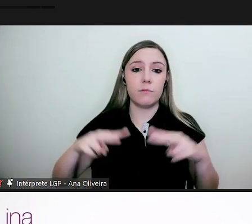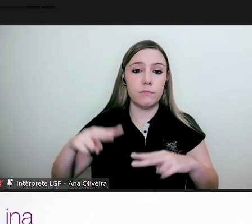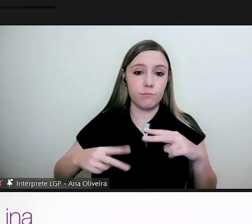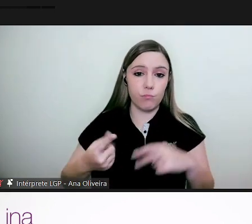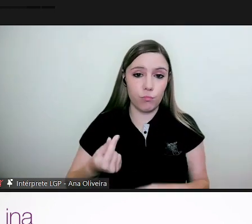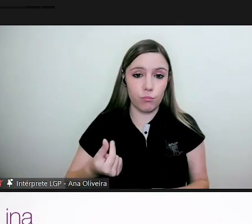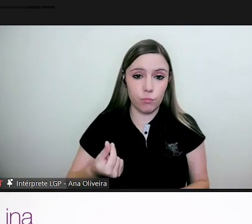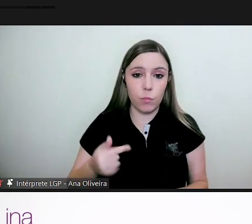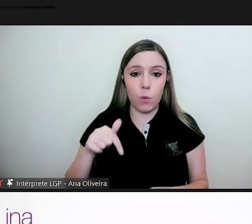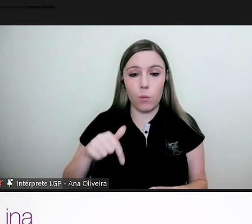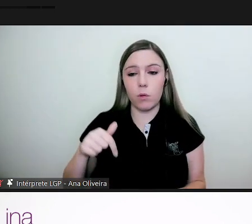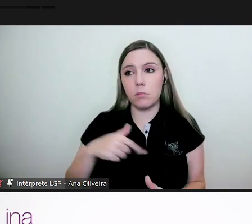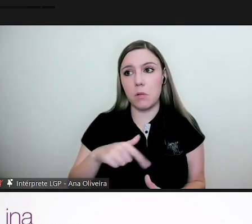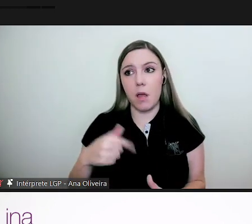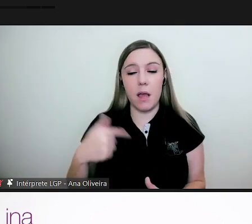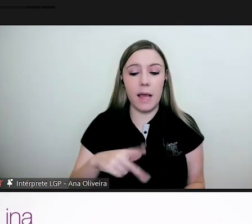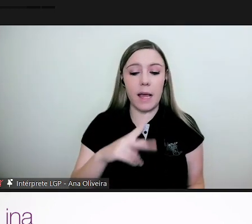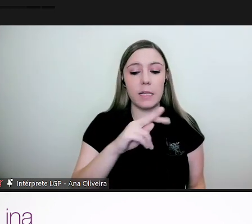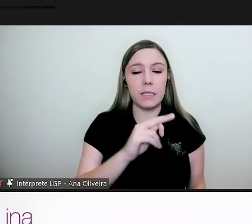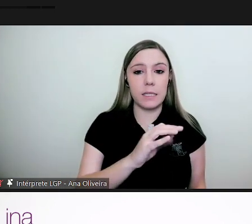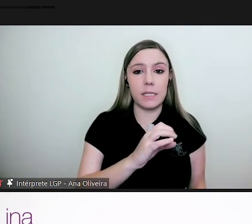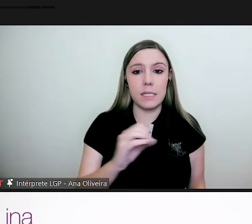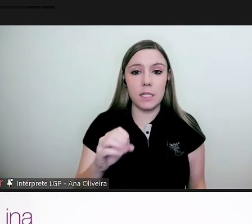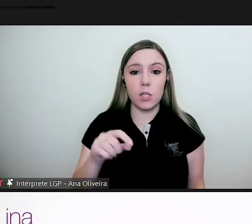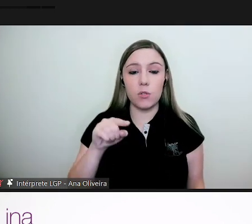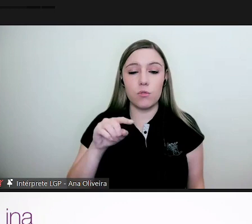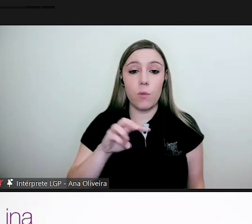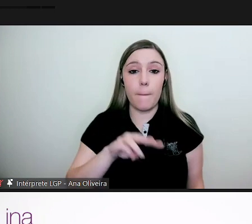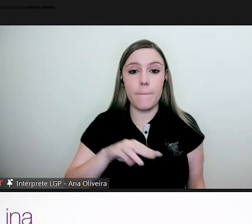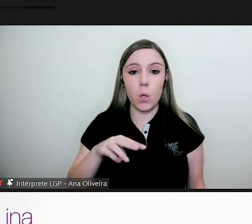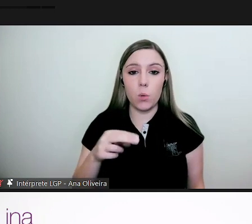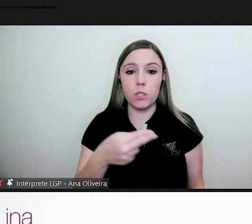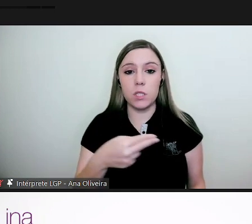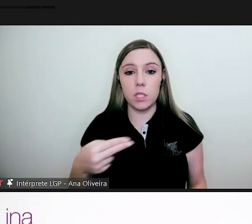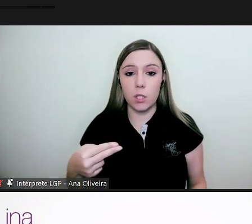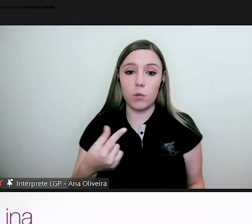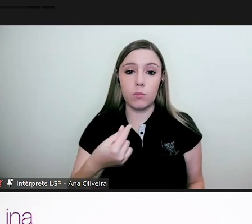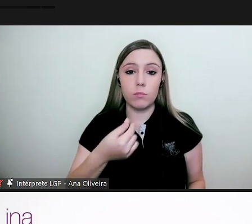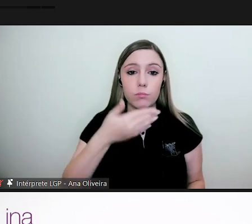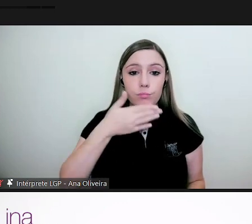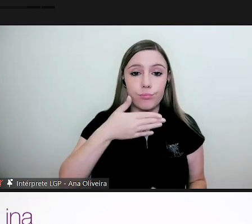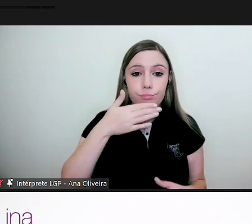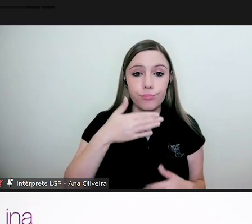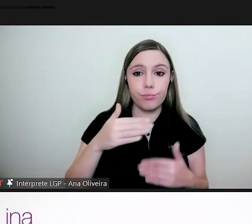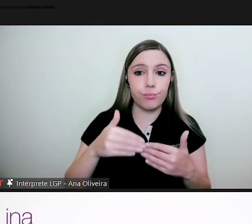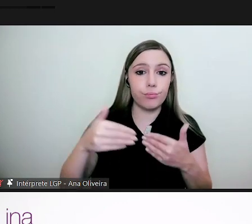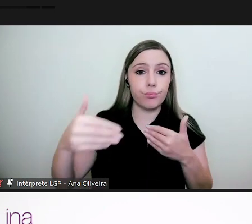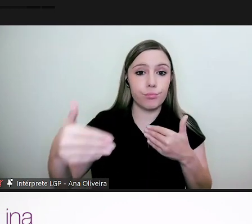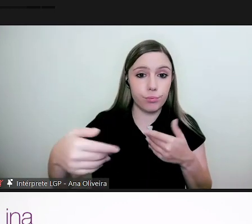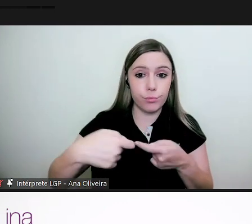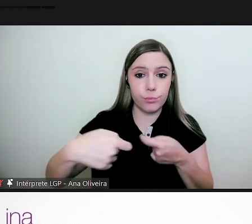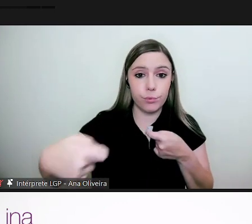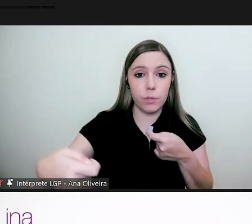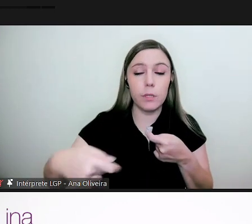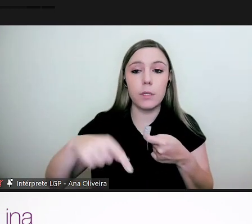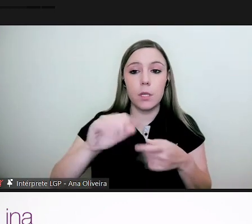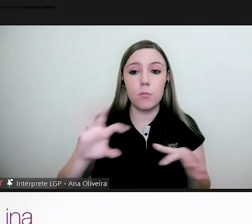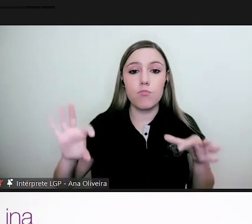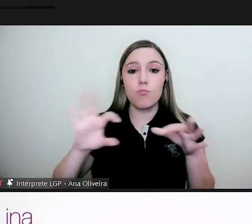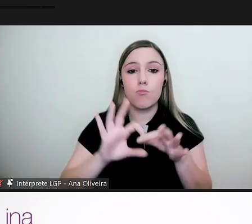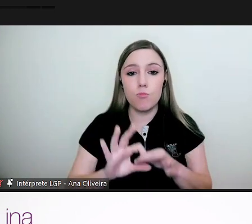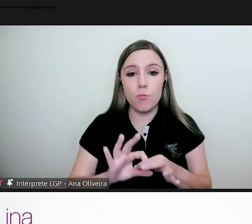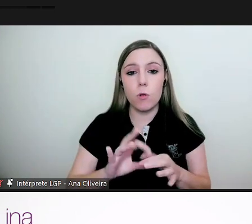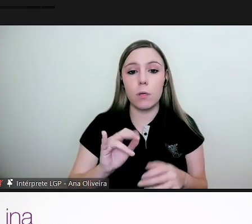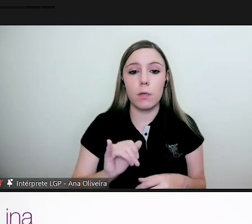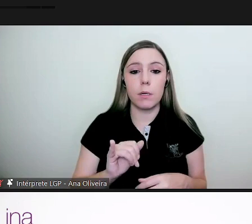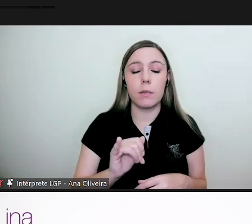temos sensivelmente 300 milhões de euros de empréstimos a longo prazo, indexados a indicadores ESG,